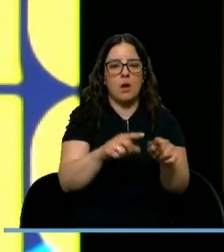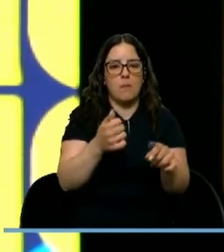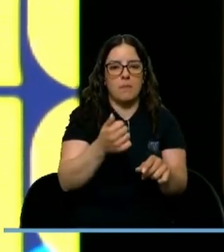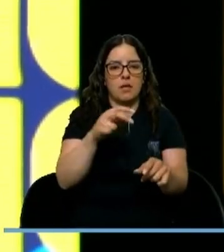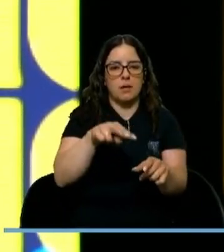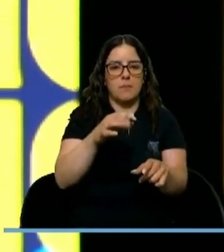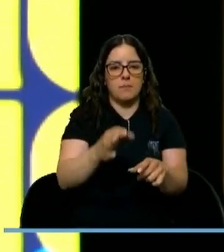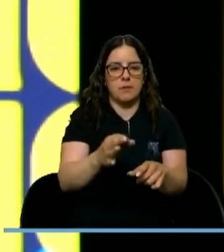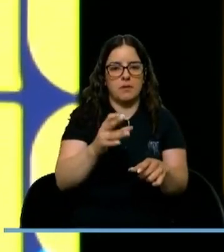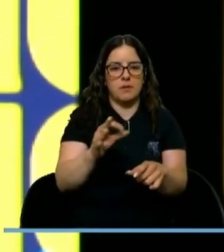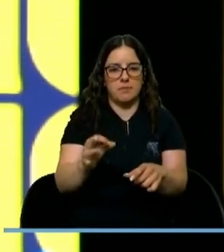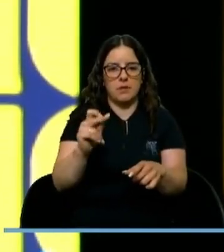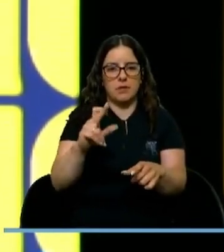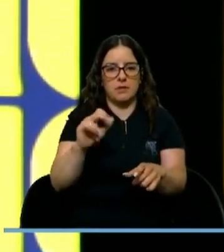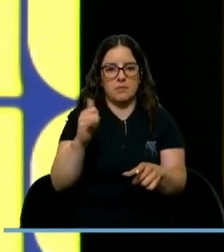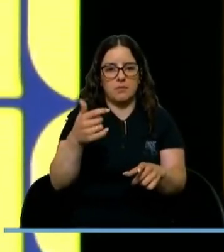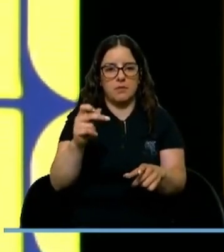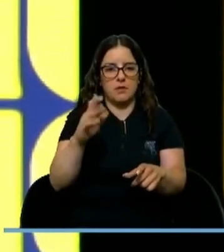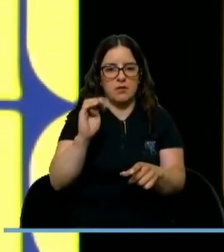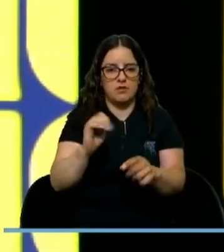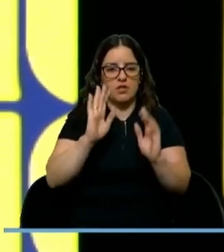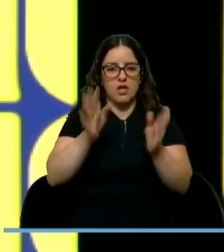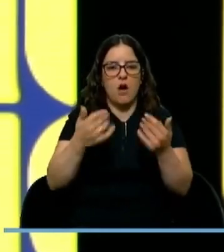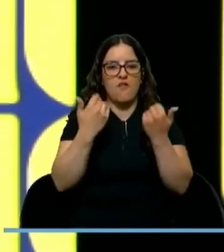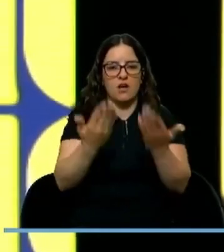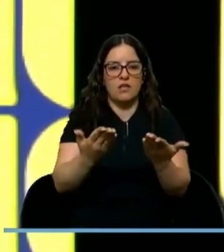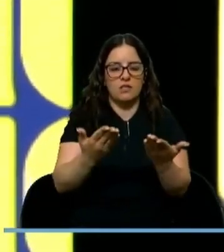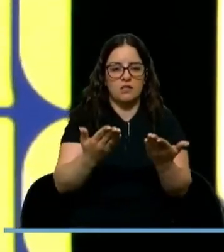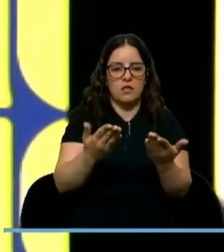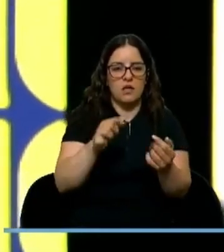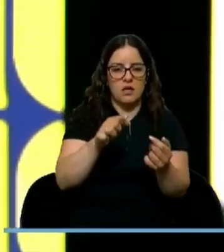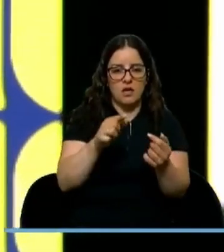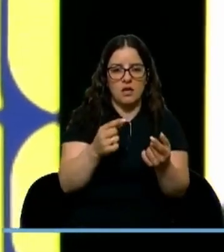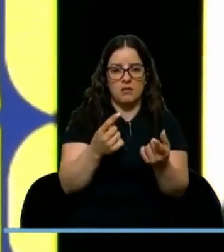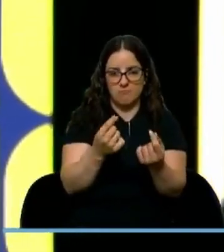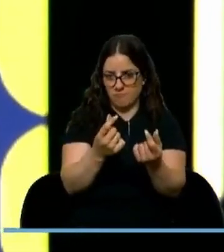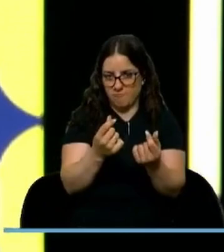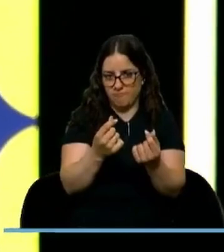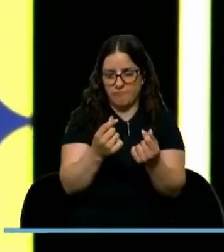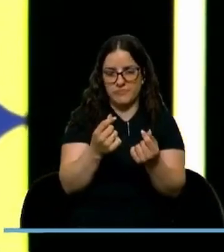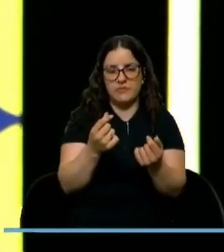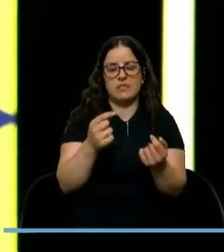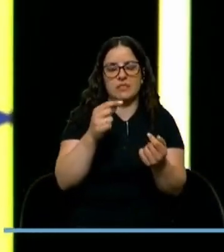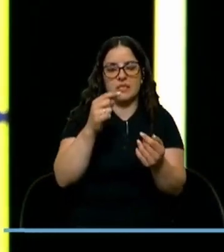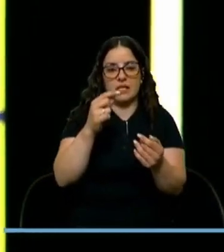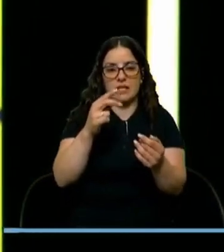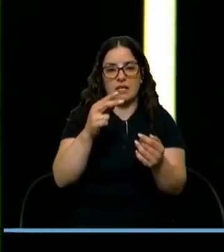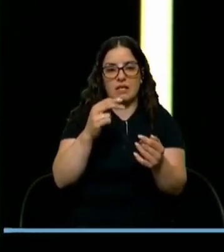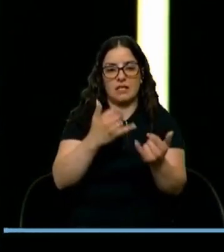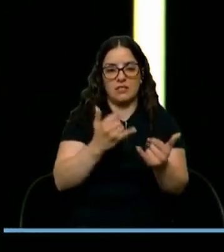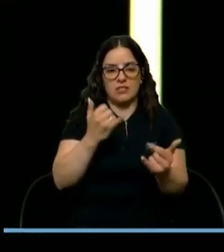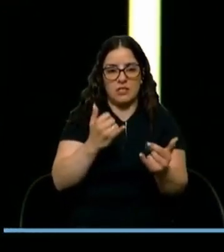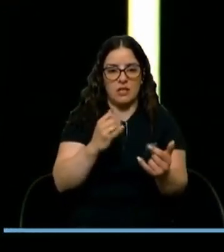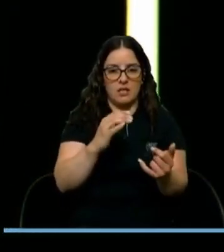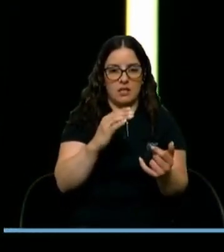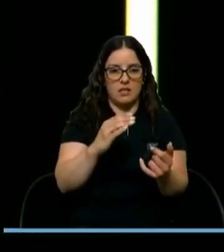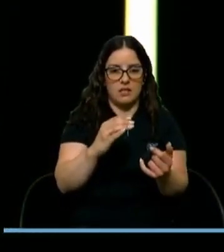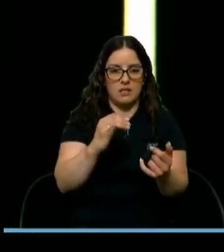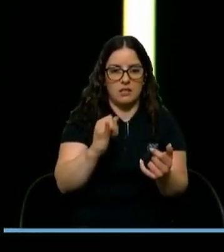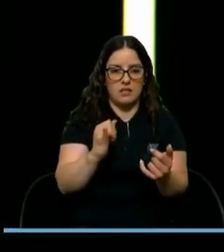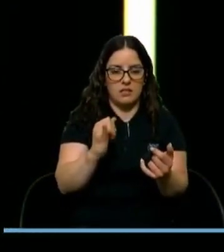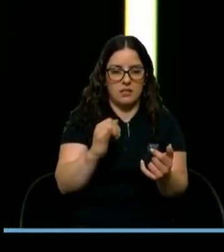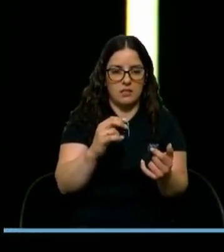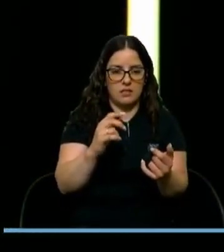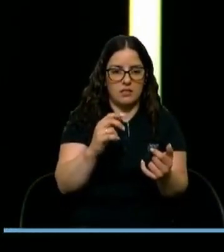oferecem aqueles yuans digitais, tal como os euros, que já estão nas contas, dizem assim, estão aqui os yuans digitais,